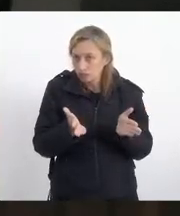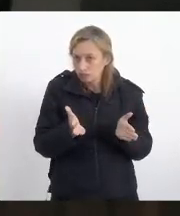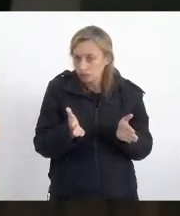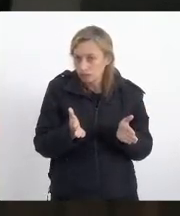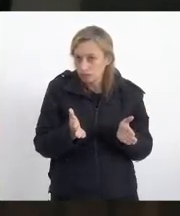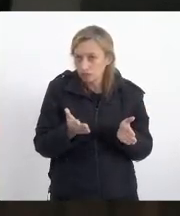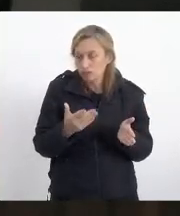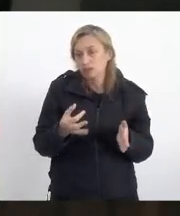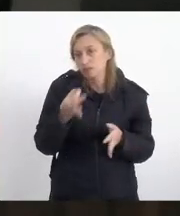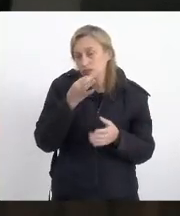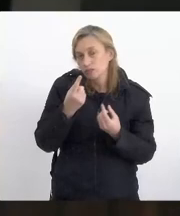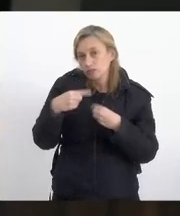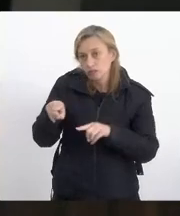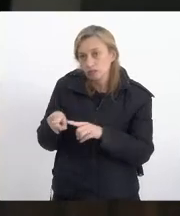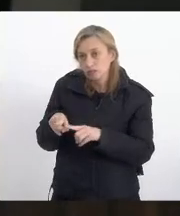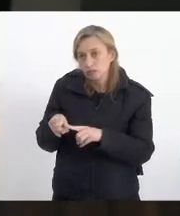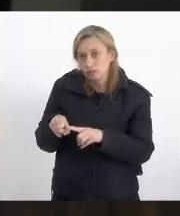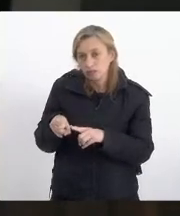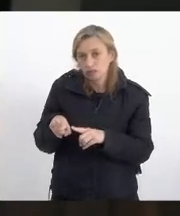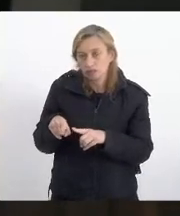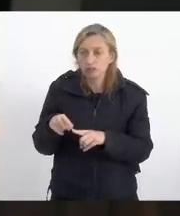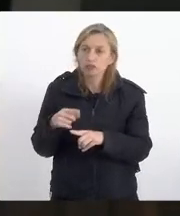posição contrária a essa...